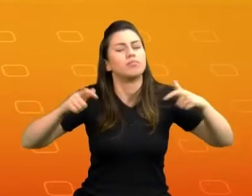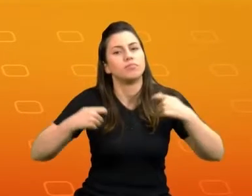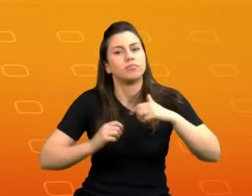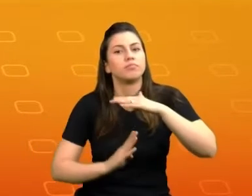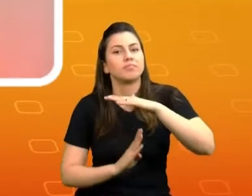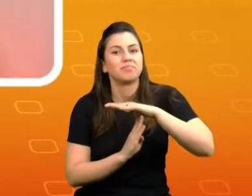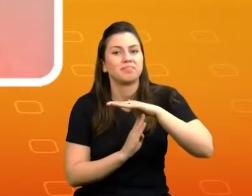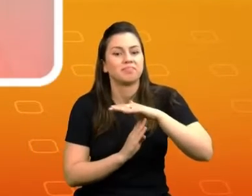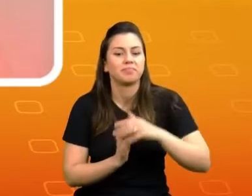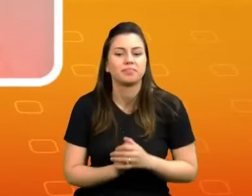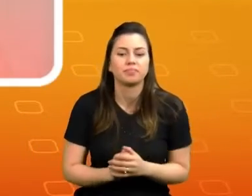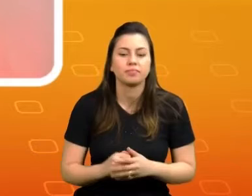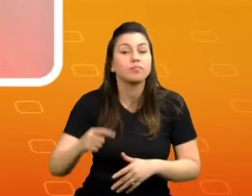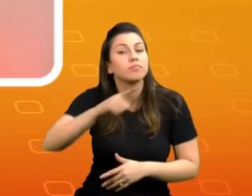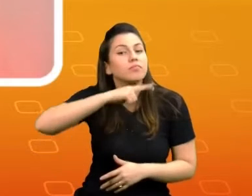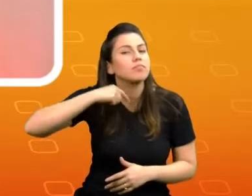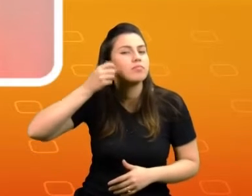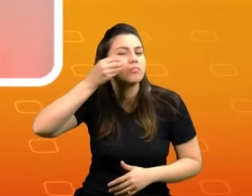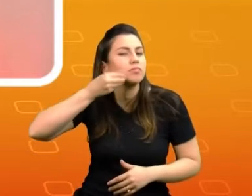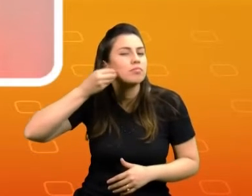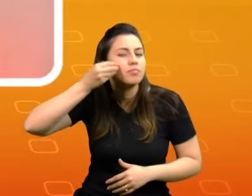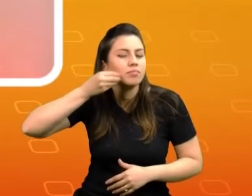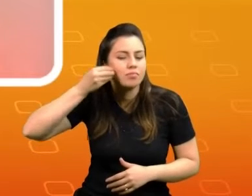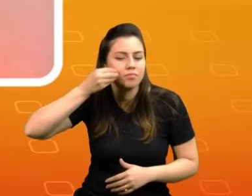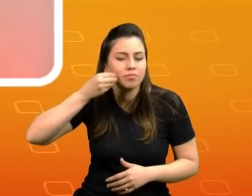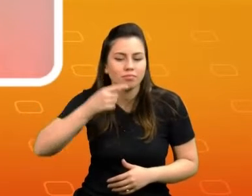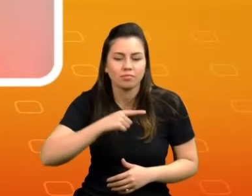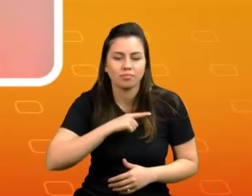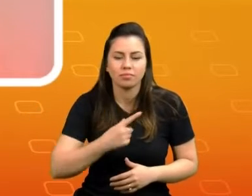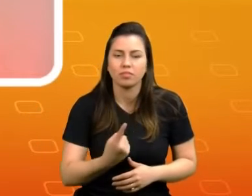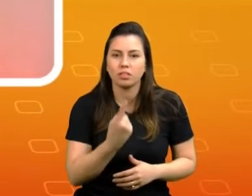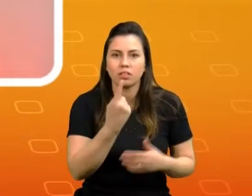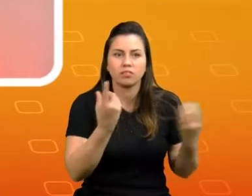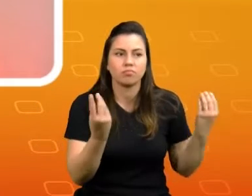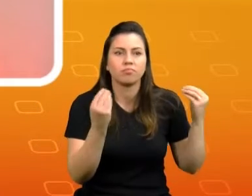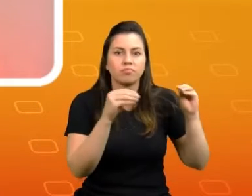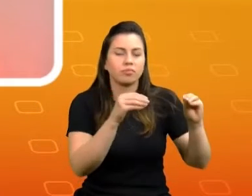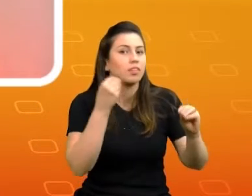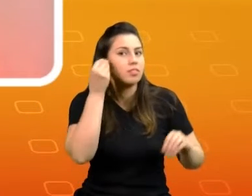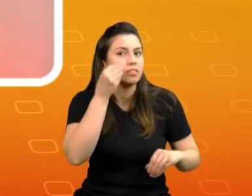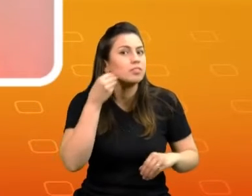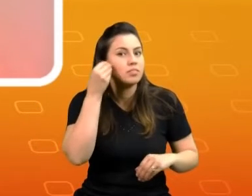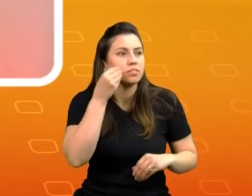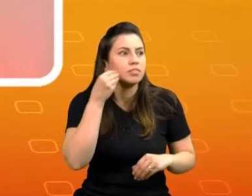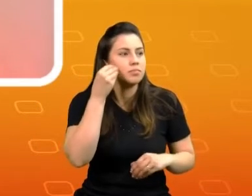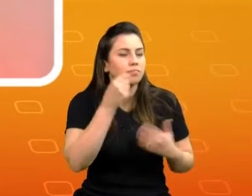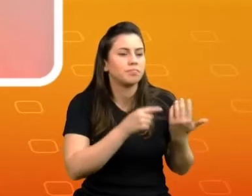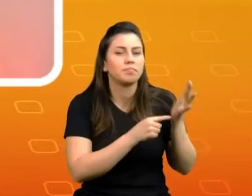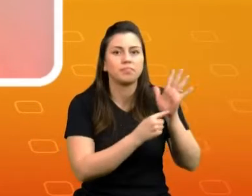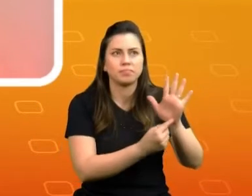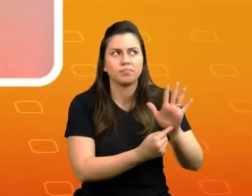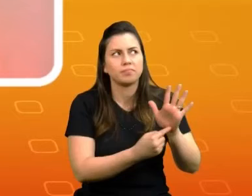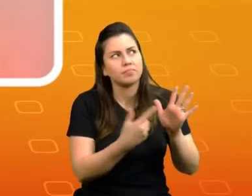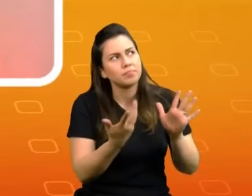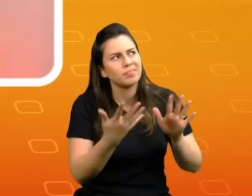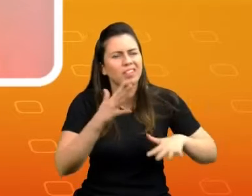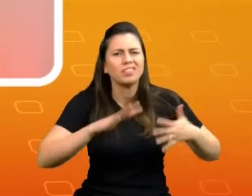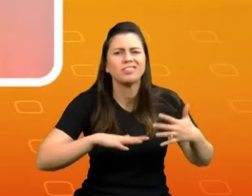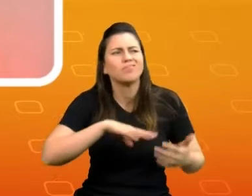momento assim nosso grande negócio é experiência do jogador tem um ponto do evento que experiência passa a ser ruim então como que a gente